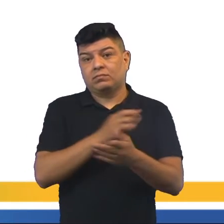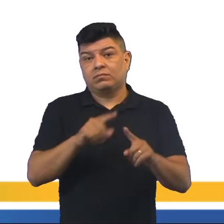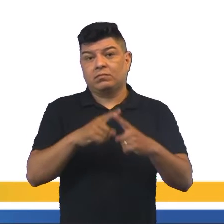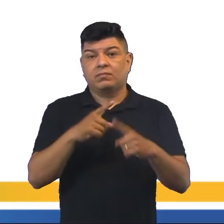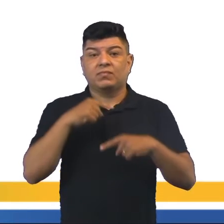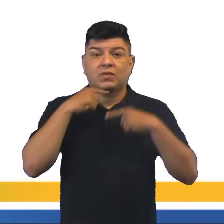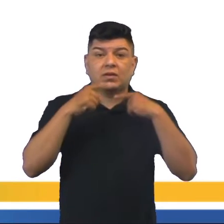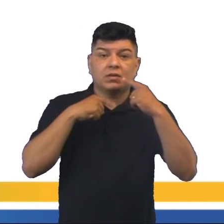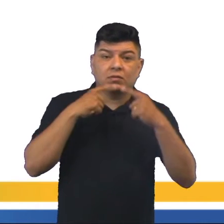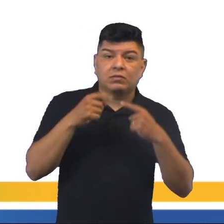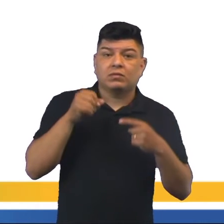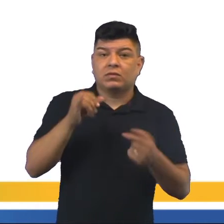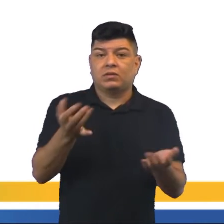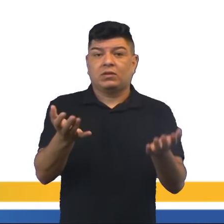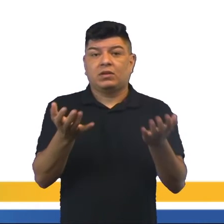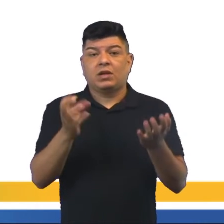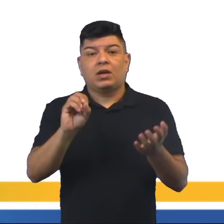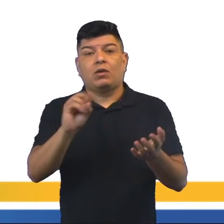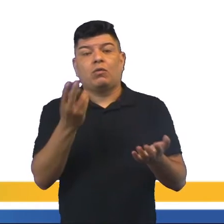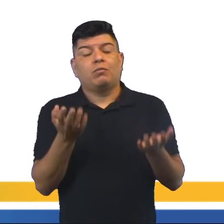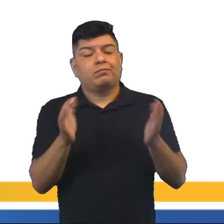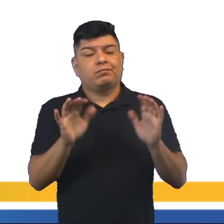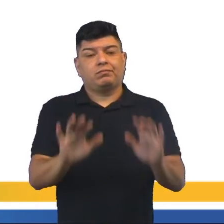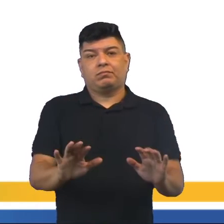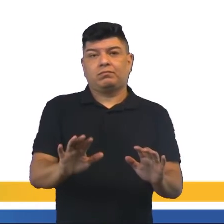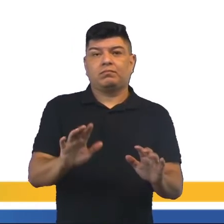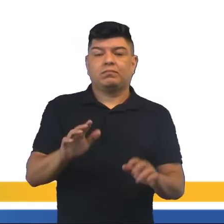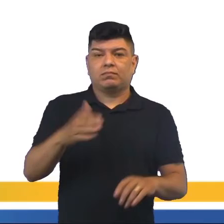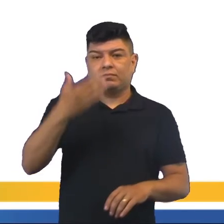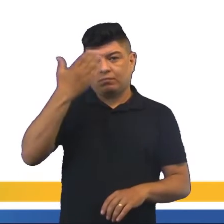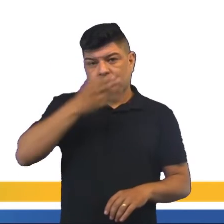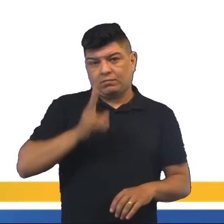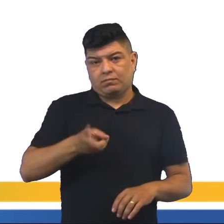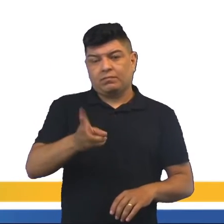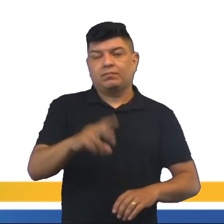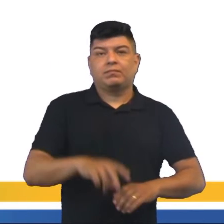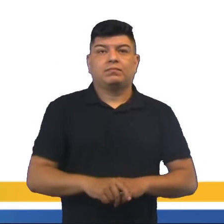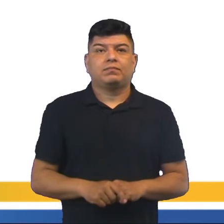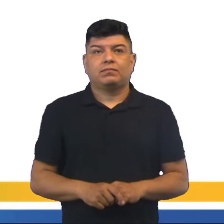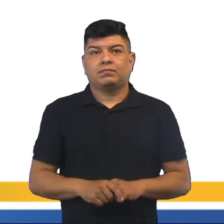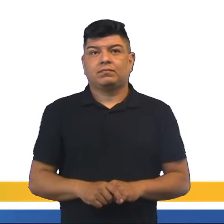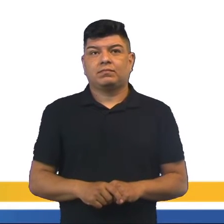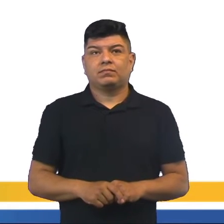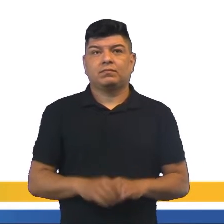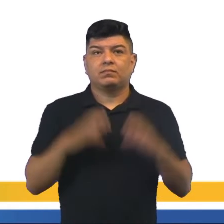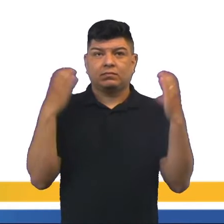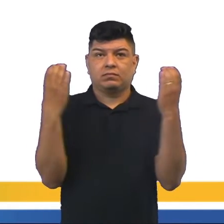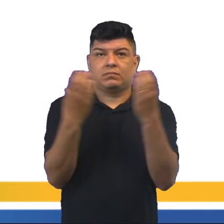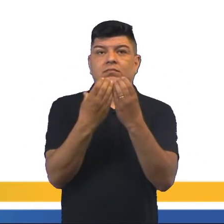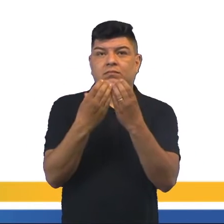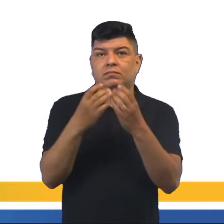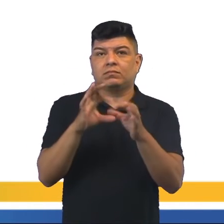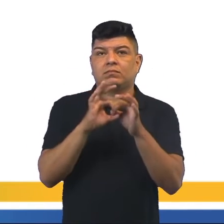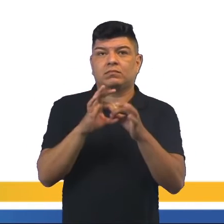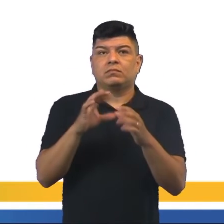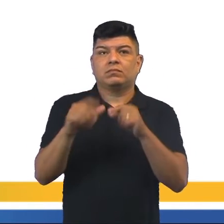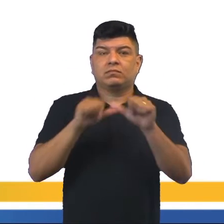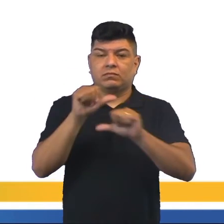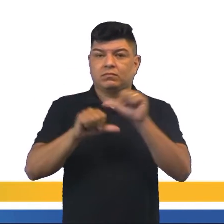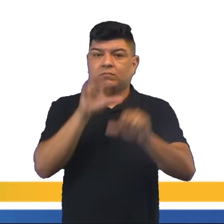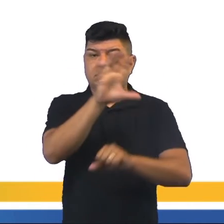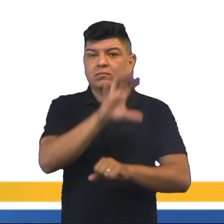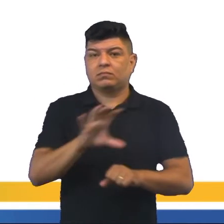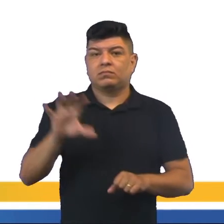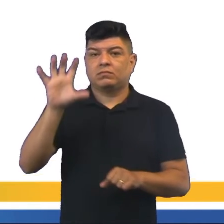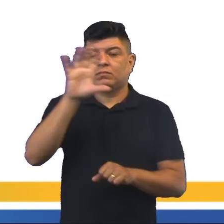em dúvidas se querem ou não assinar. Nós vamos avançar mais um pouco, tá bom? E as conferências das Nações Unidas sobre mudanças climáticas,